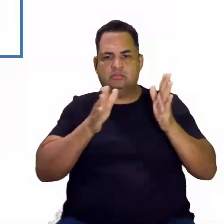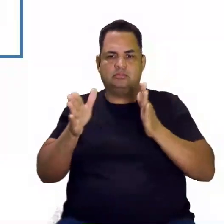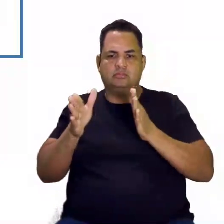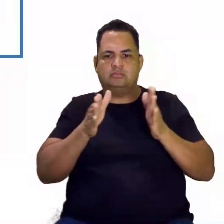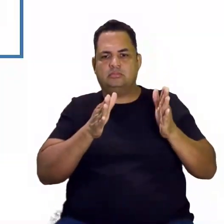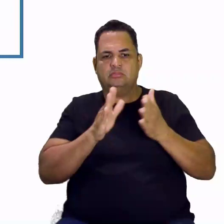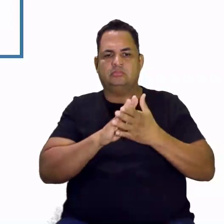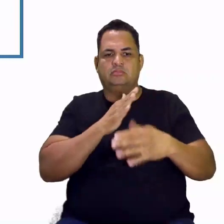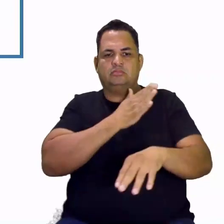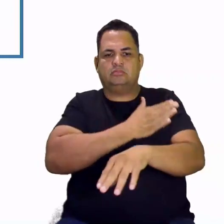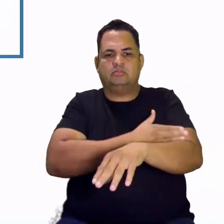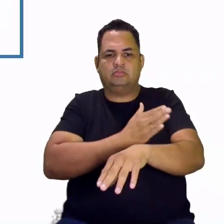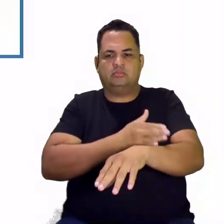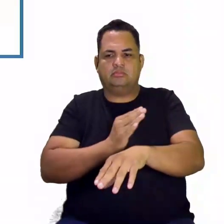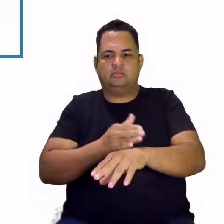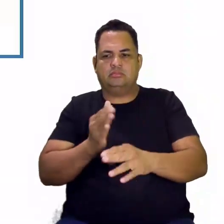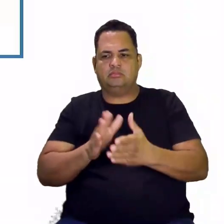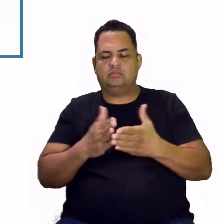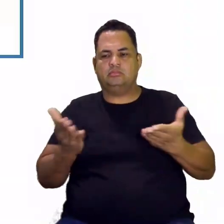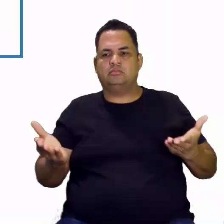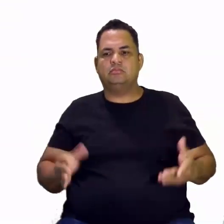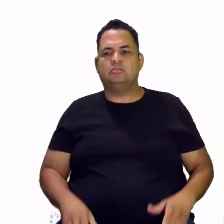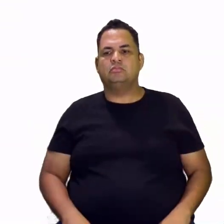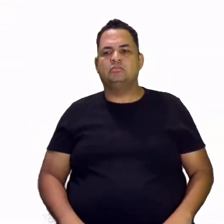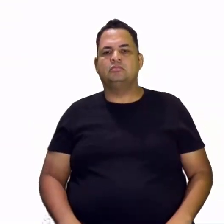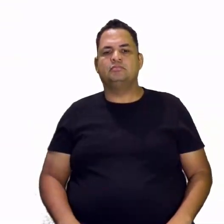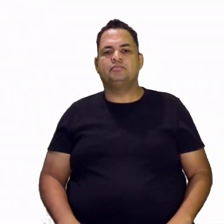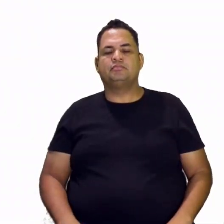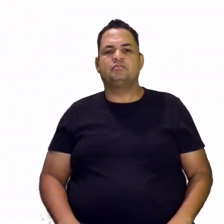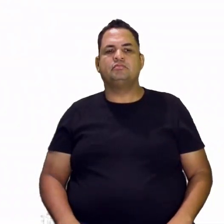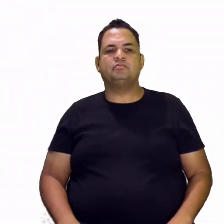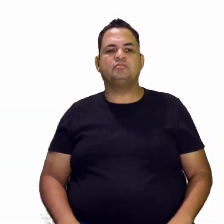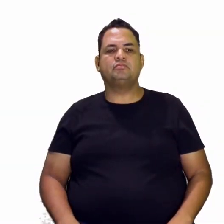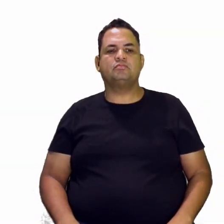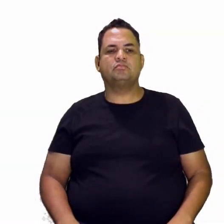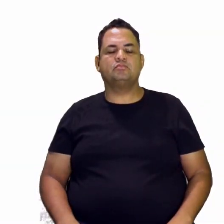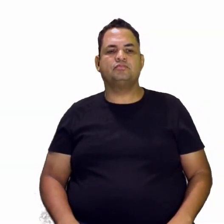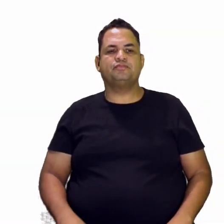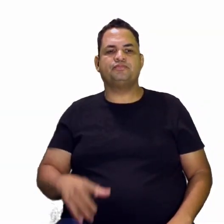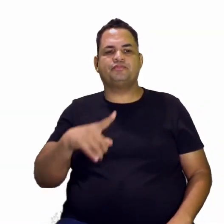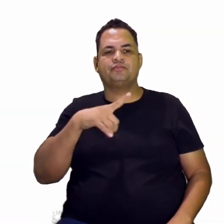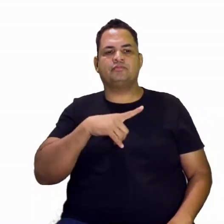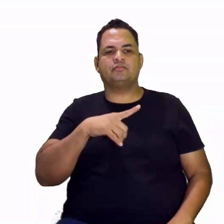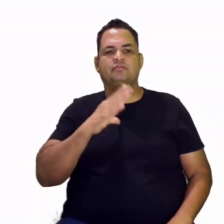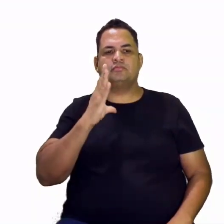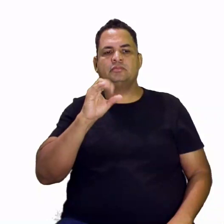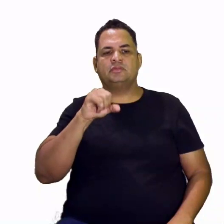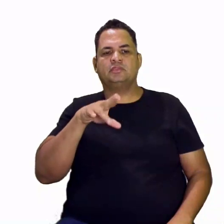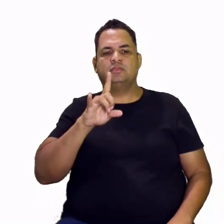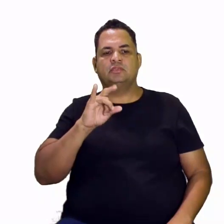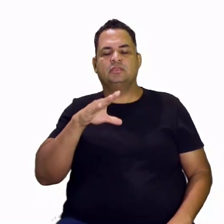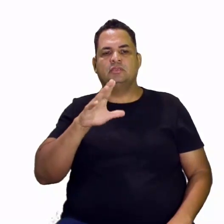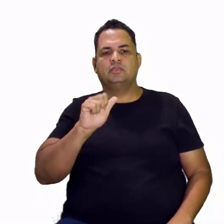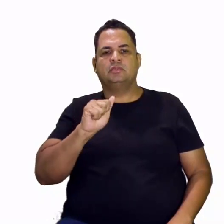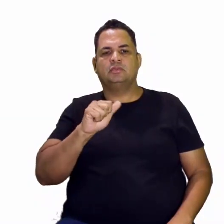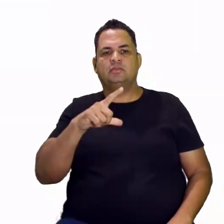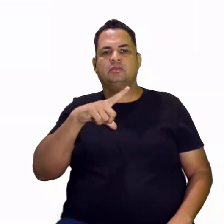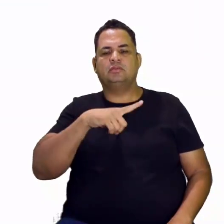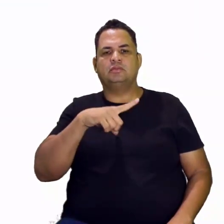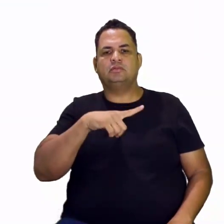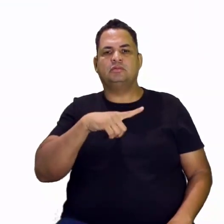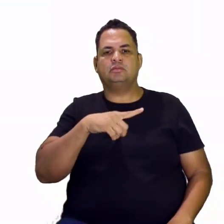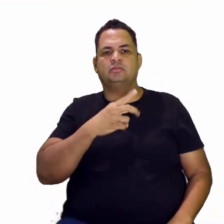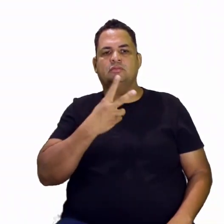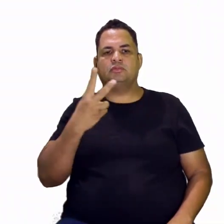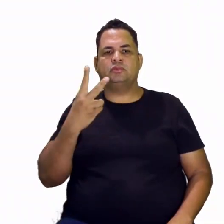desses períodos, tá? Vamos lá. E aí a gente tem a Cenozoica, que tem